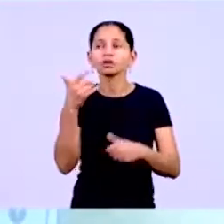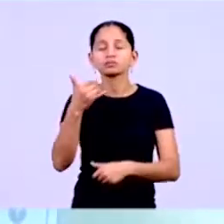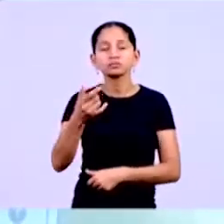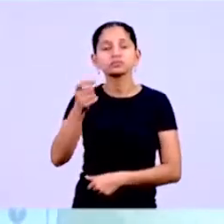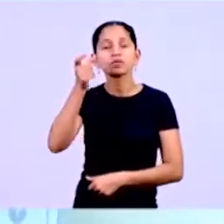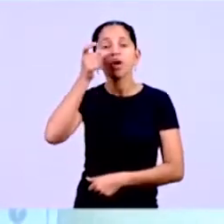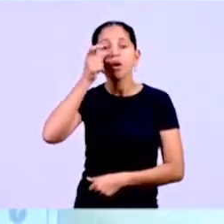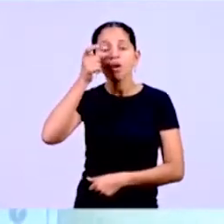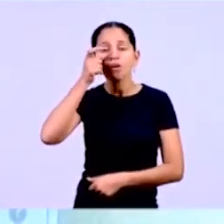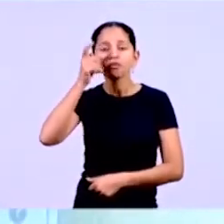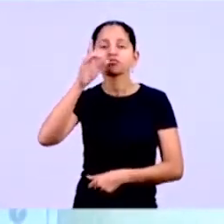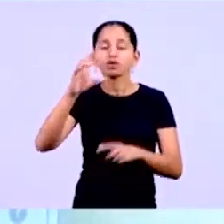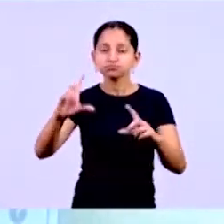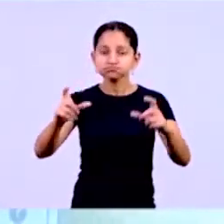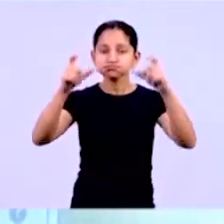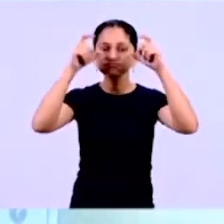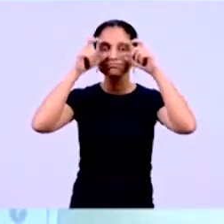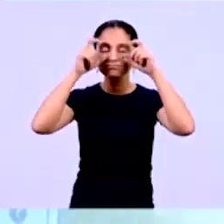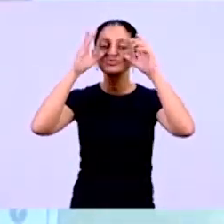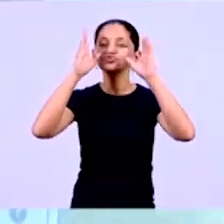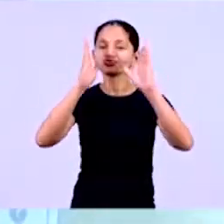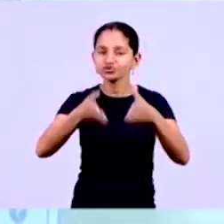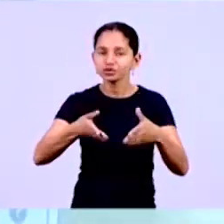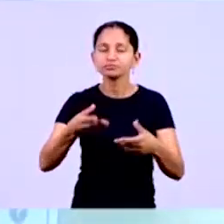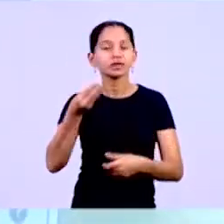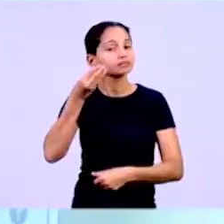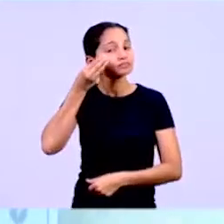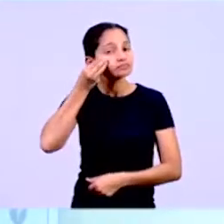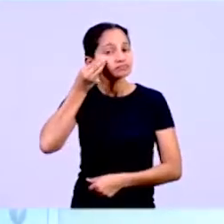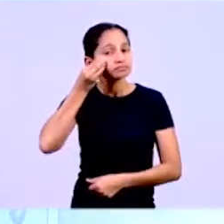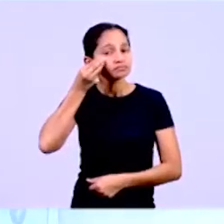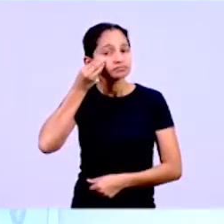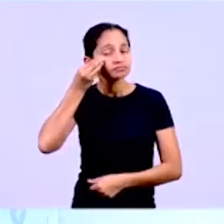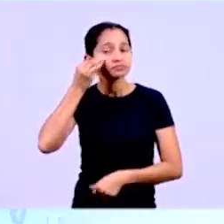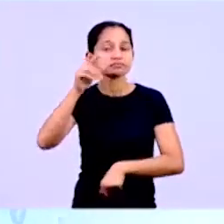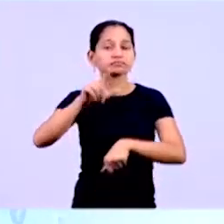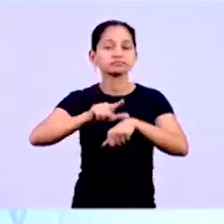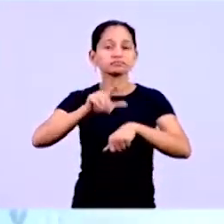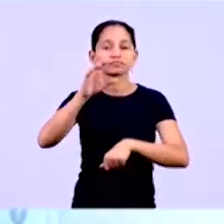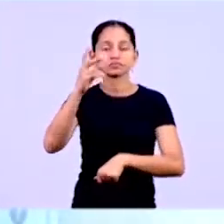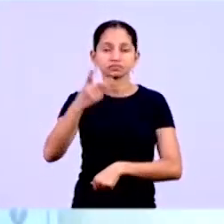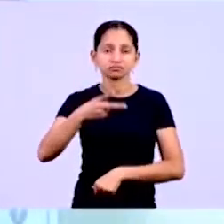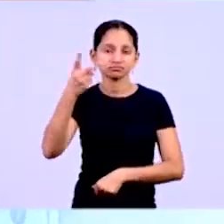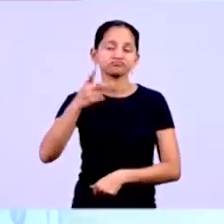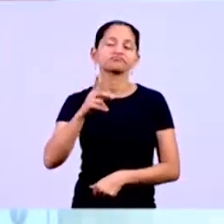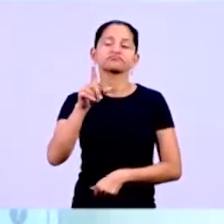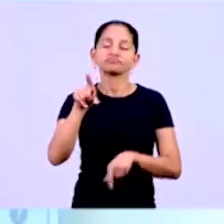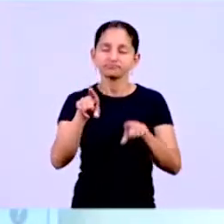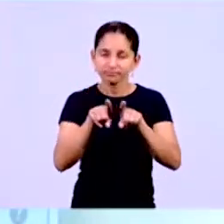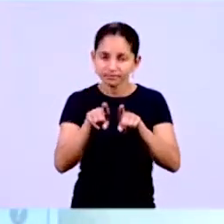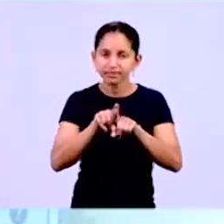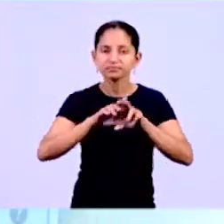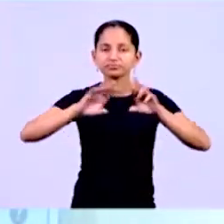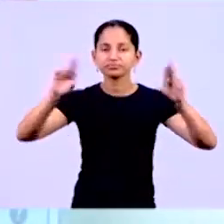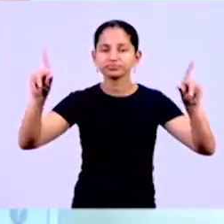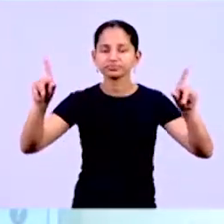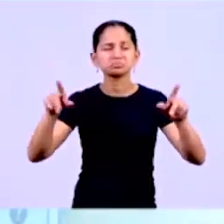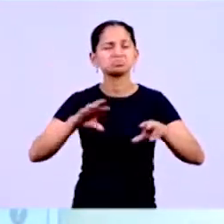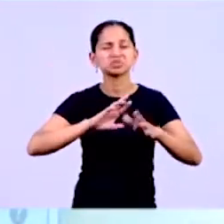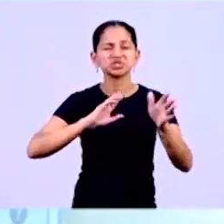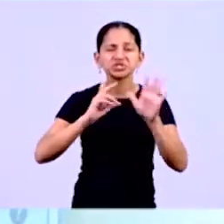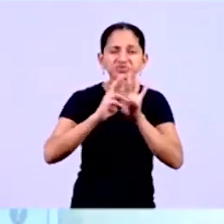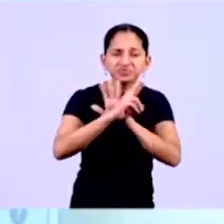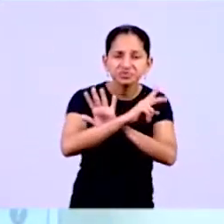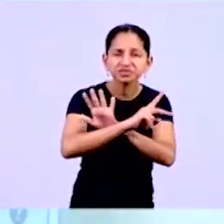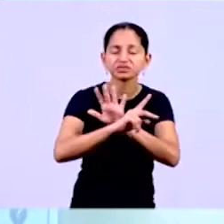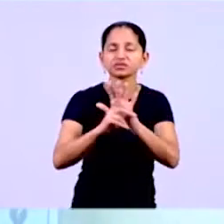a Google já lançou o óculos inteligente dela e está em fase de teste. Então, tipos de computadores, tipos de tecnologia, nós temos muitos,